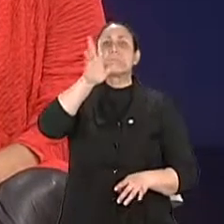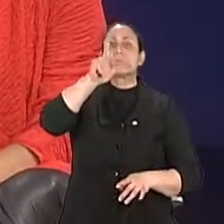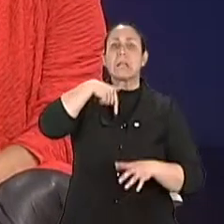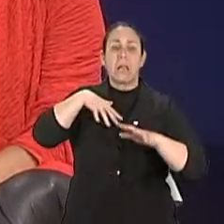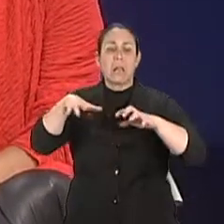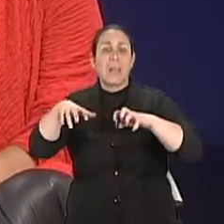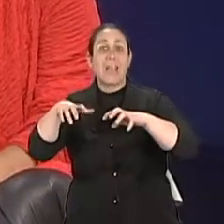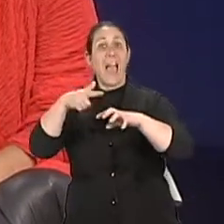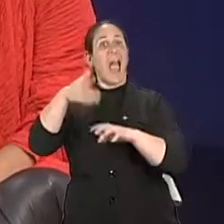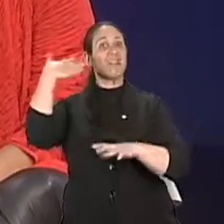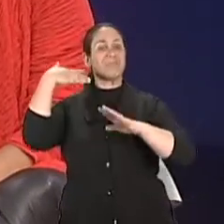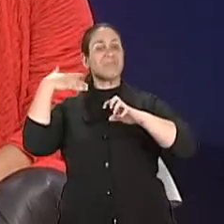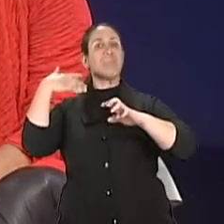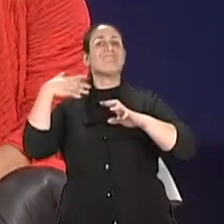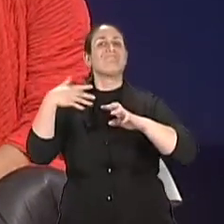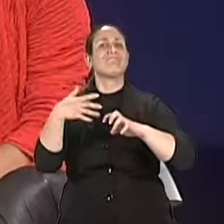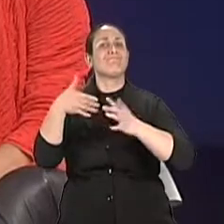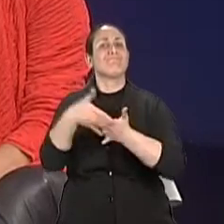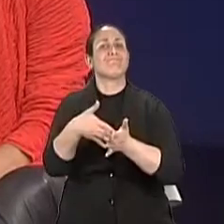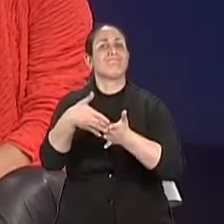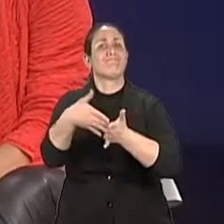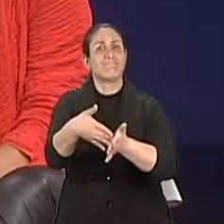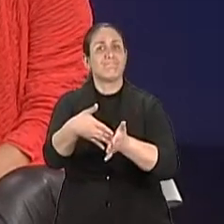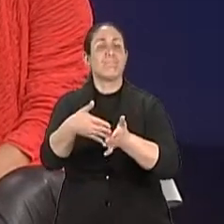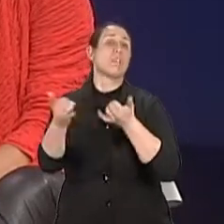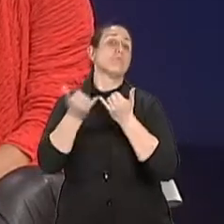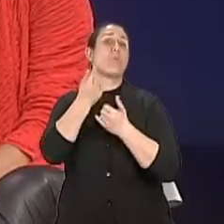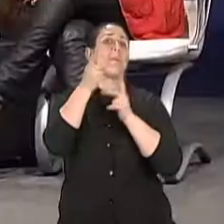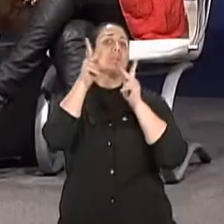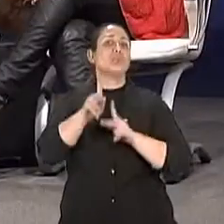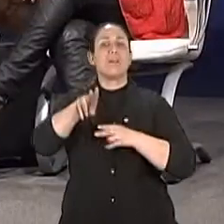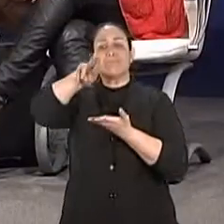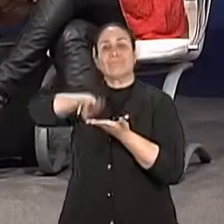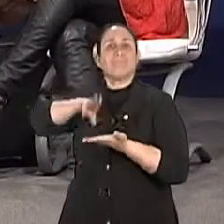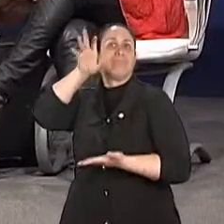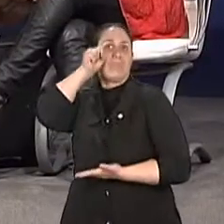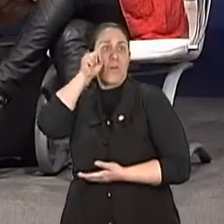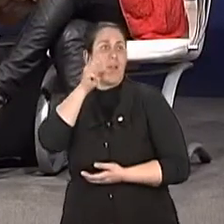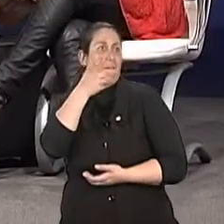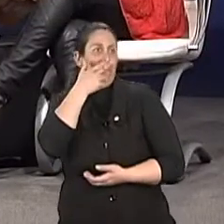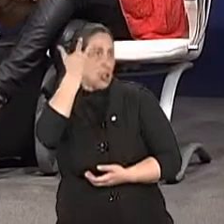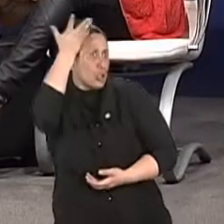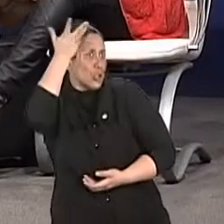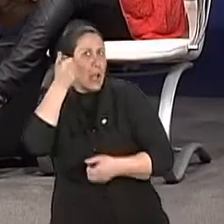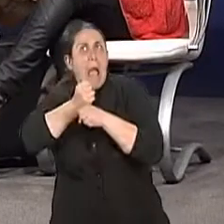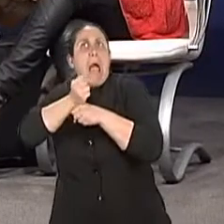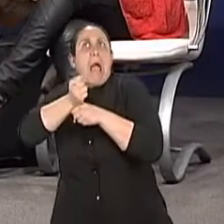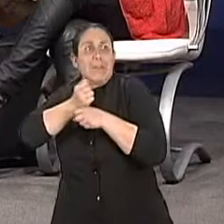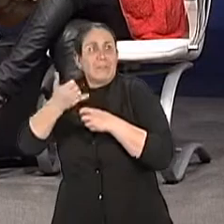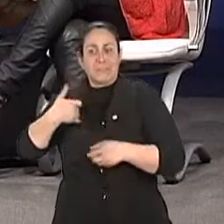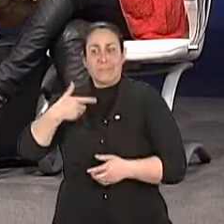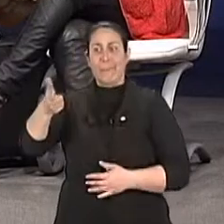ser uma fratura leve, mas tendo que ficar deitado muitos dias, para uma pessoa de 80 anos, já complica. É, e